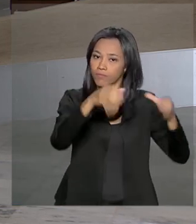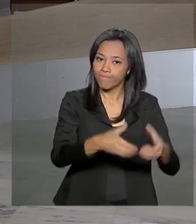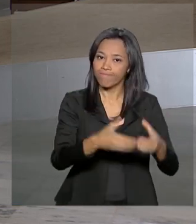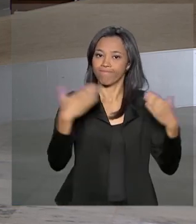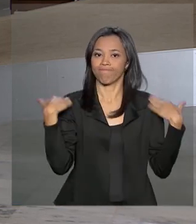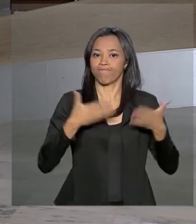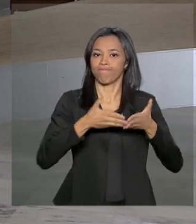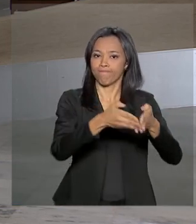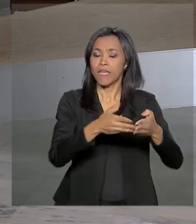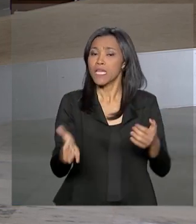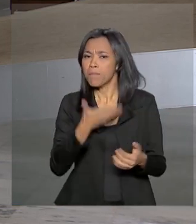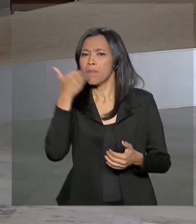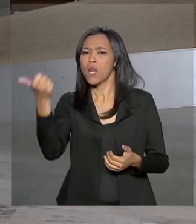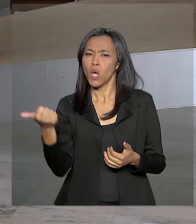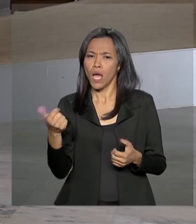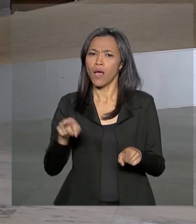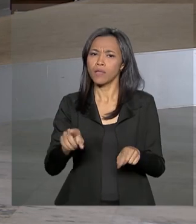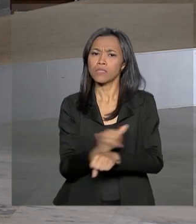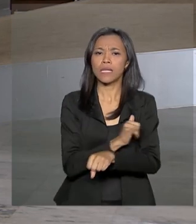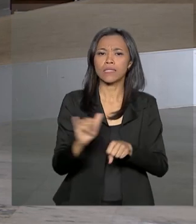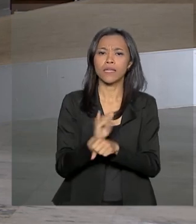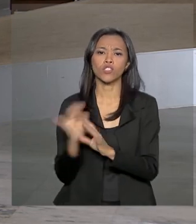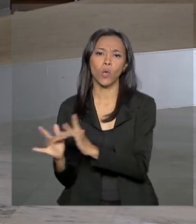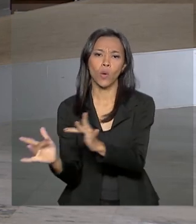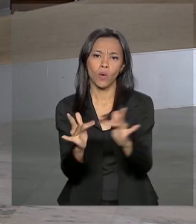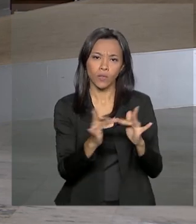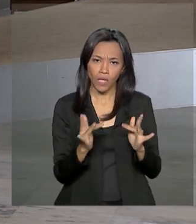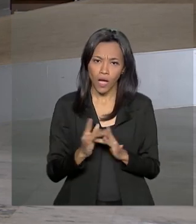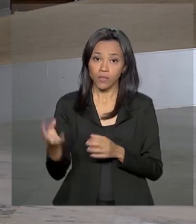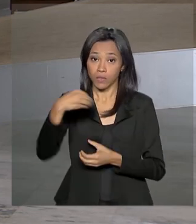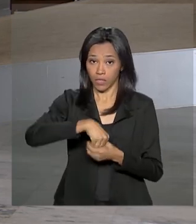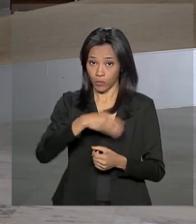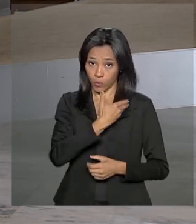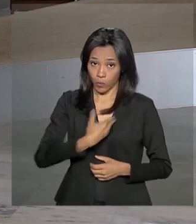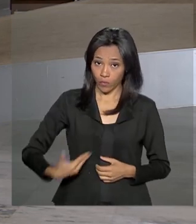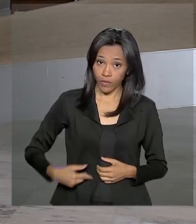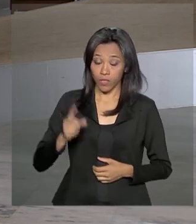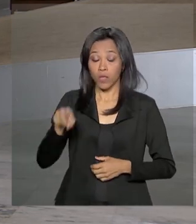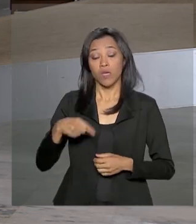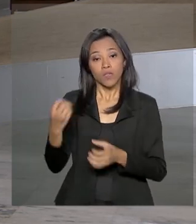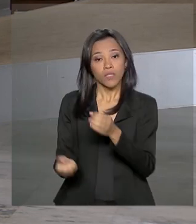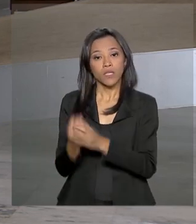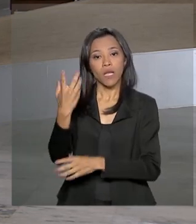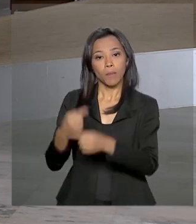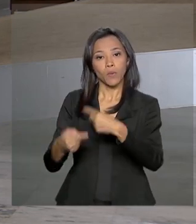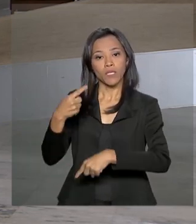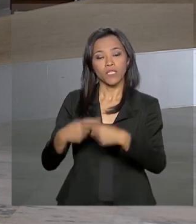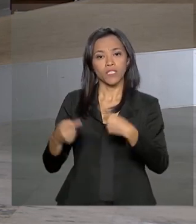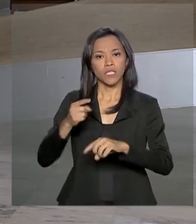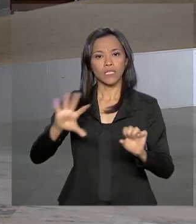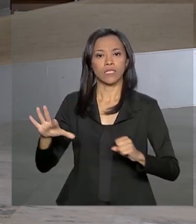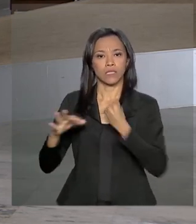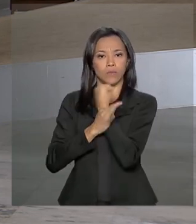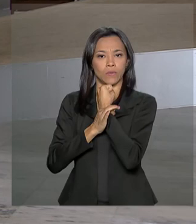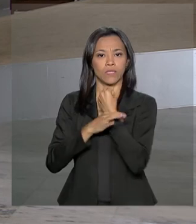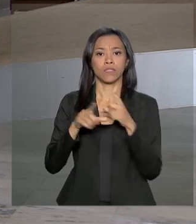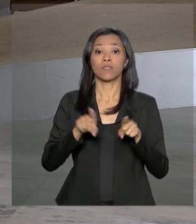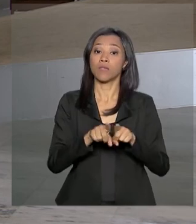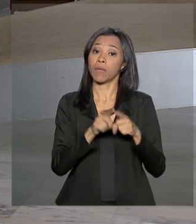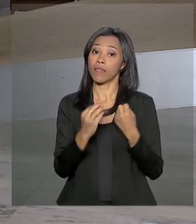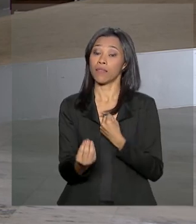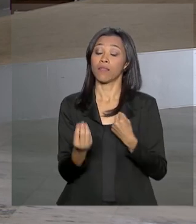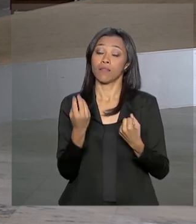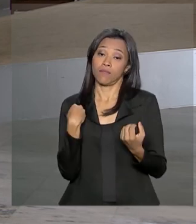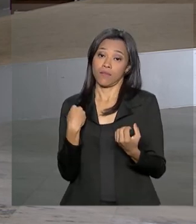entre as atribuições do ministério está a estabelecer políticas ligadas à segurança e à defesa nacional e também dar o